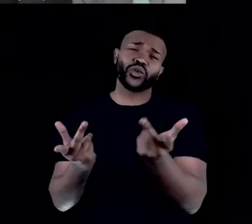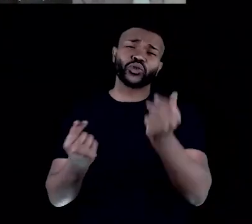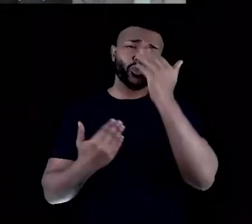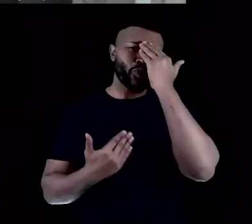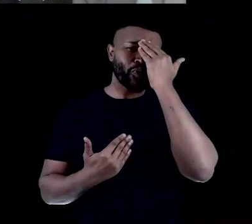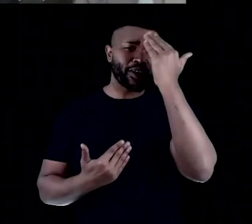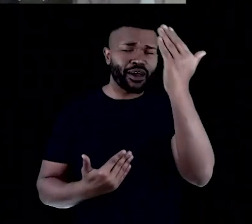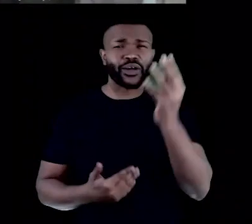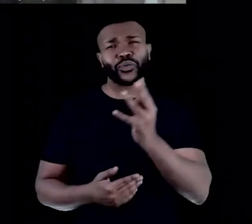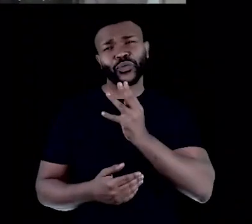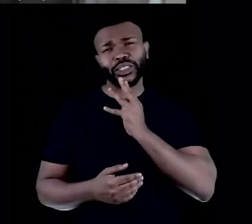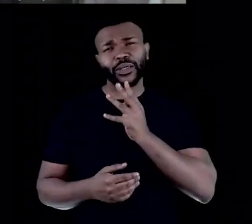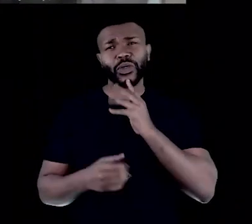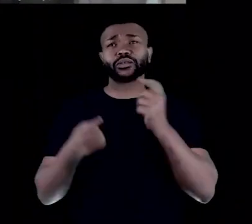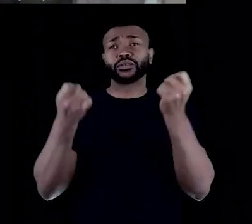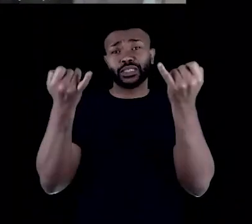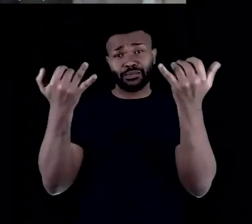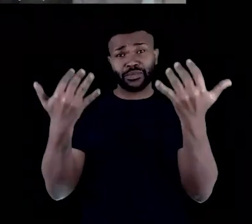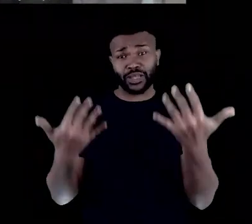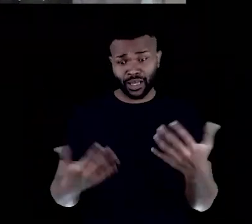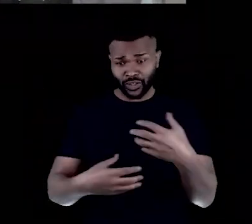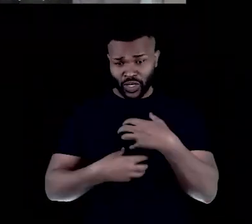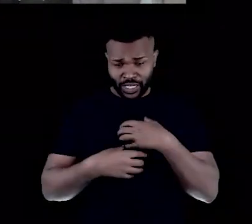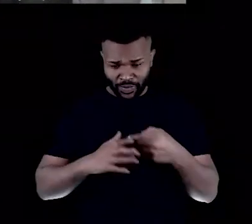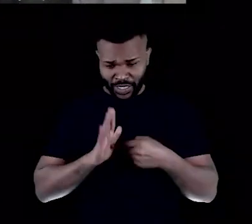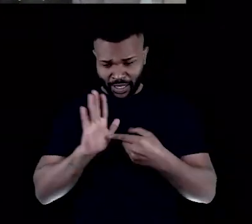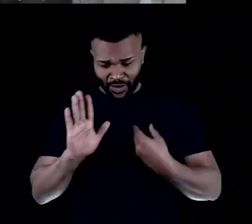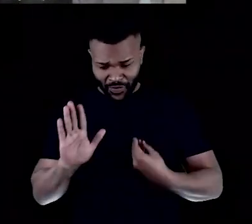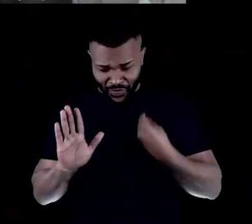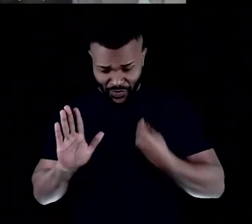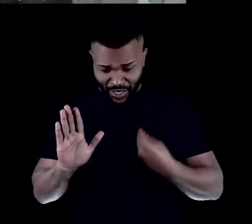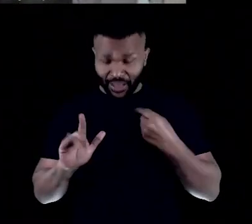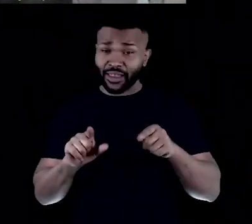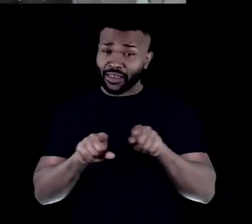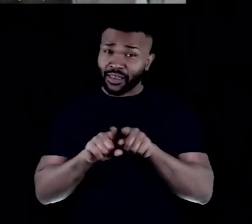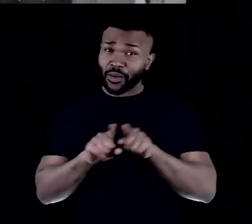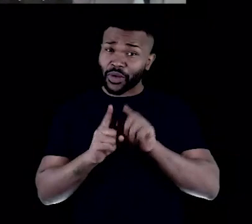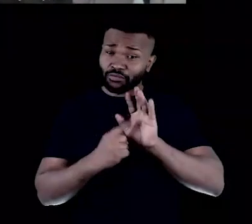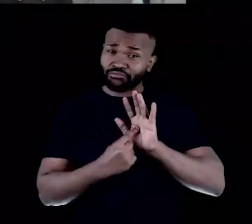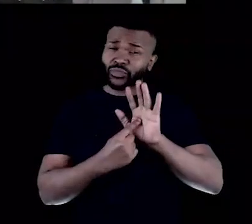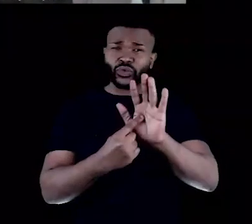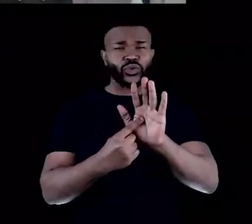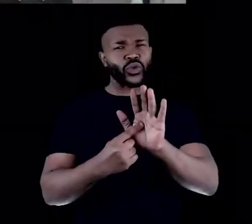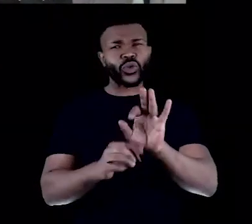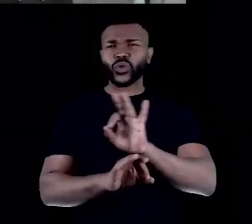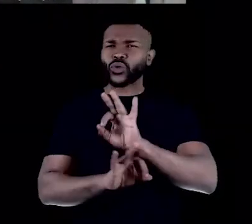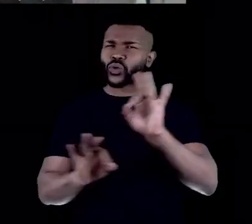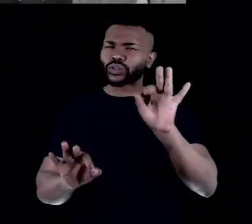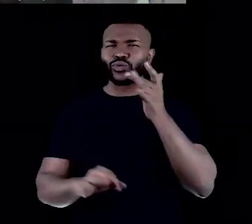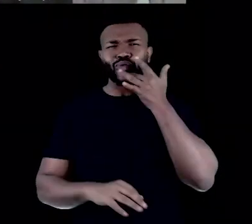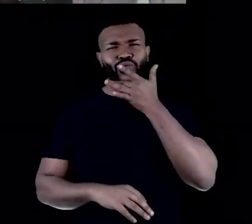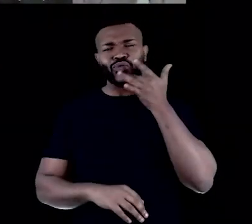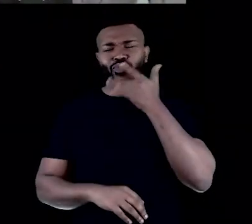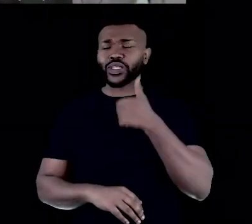encantadores. Obrigado por trazer todo esse conhecimento, essa forma de expressar a vida, a existência que vocês trouxeram. foi muito